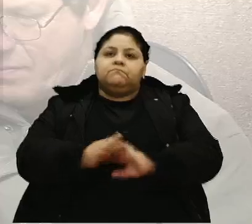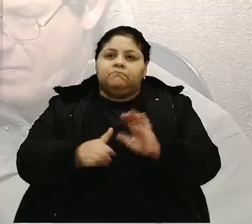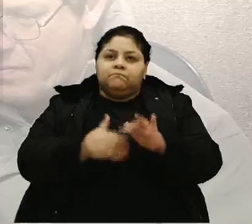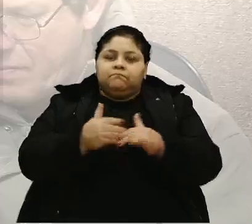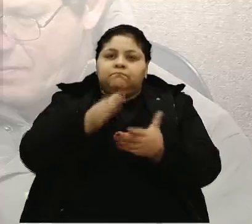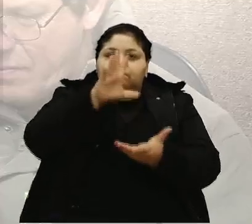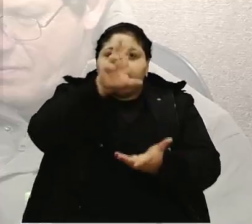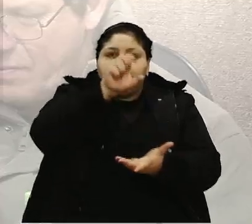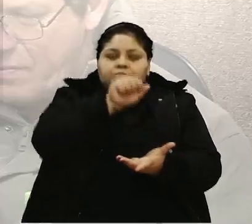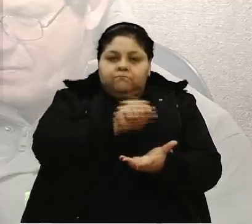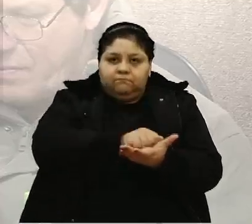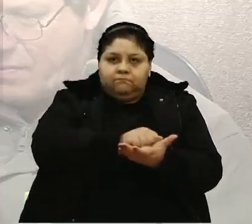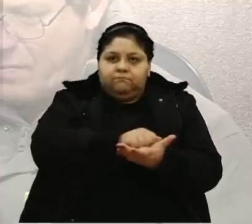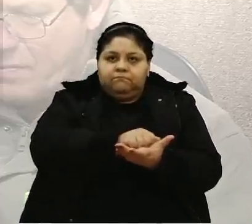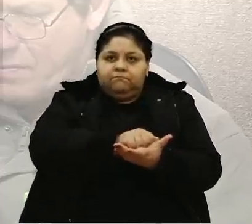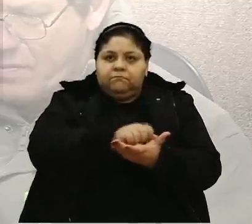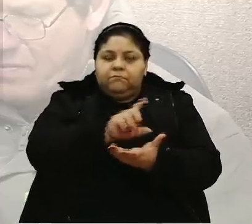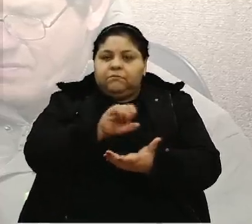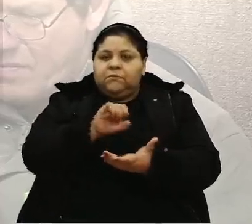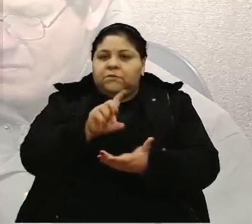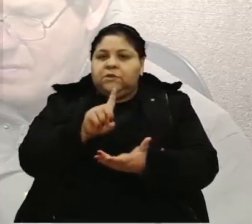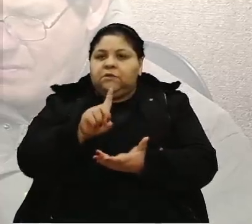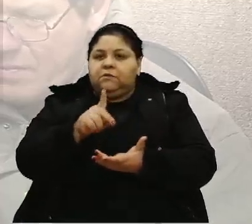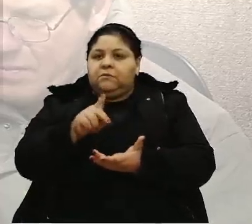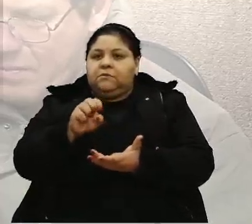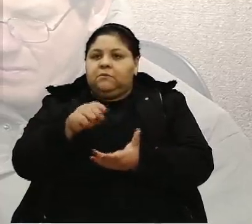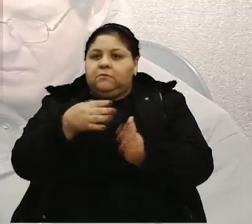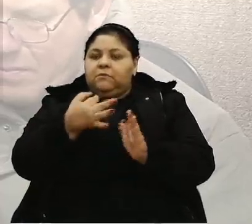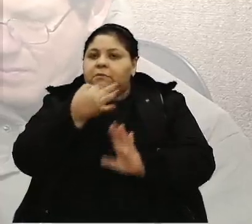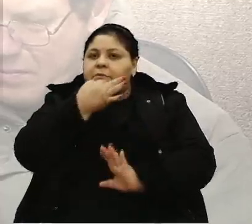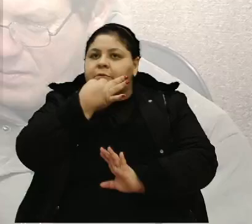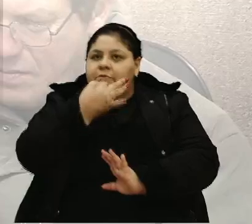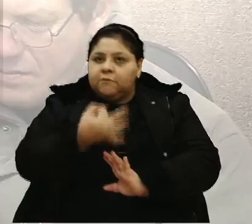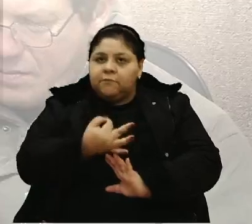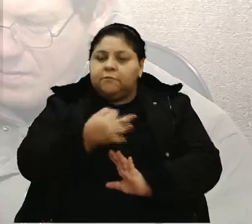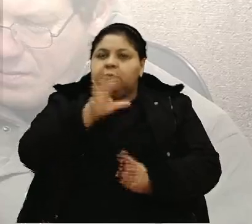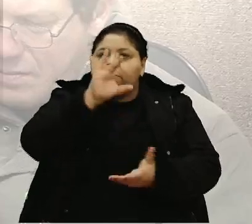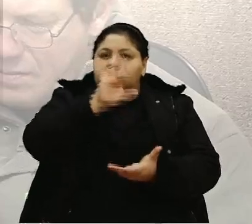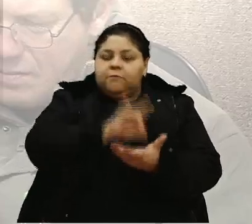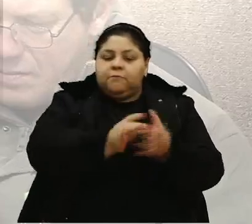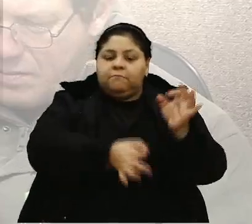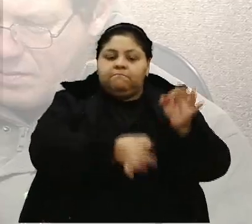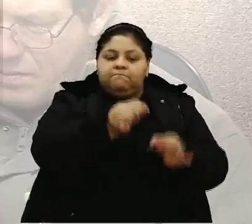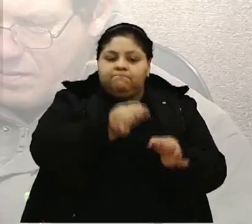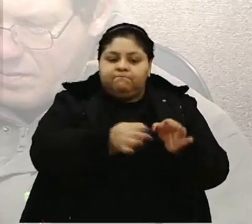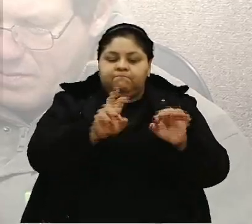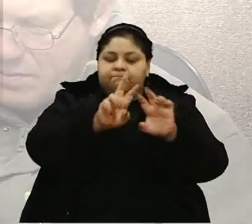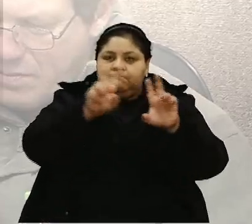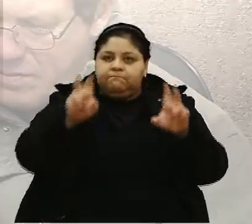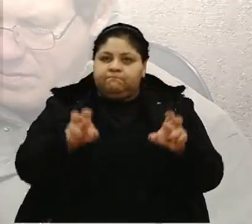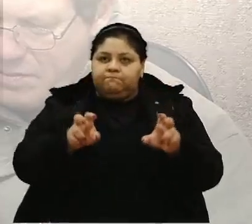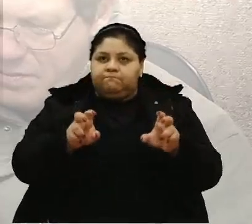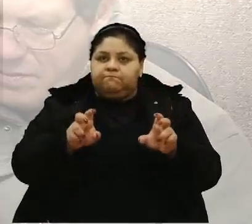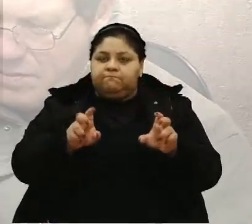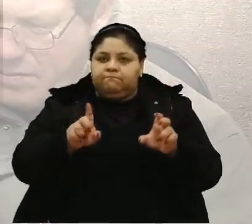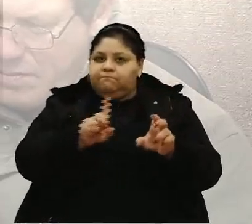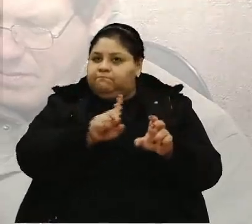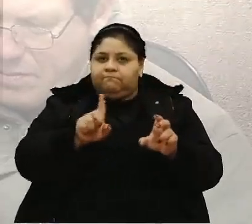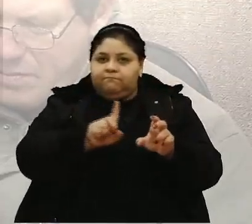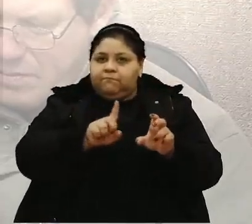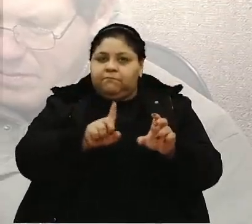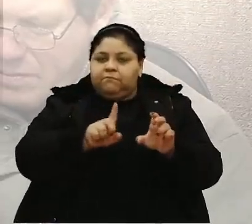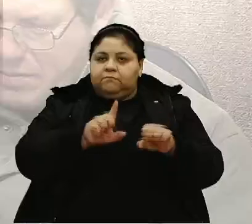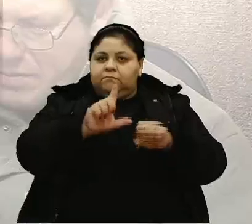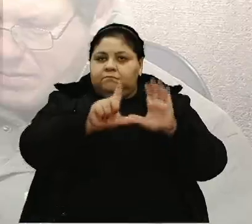baixado ao IGAM e DPM, que opinaram pela viabilidade jurídica da matéria, não havendo óbice legal